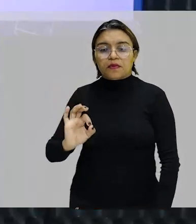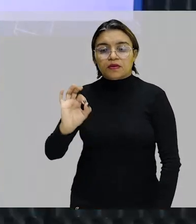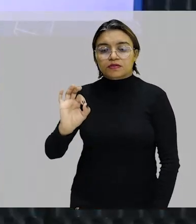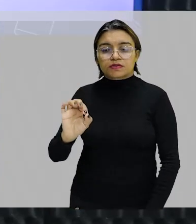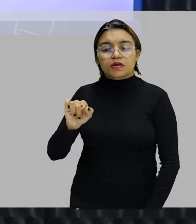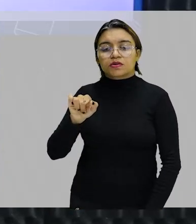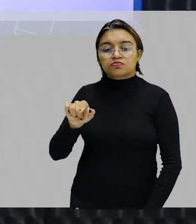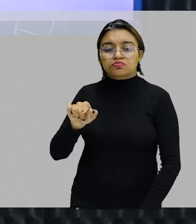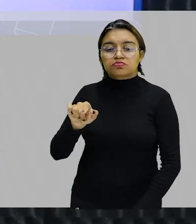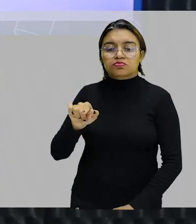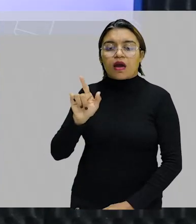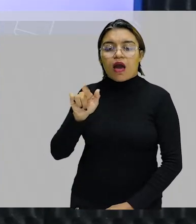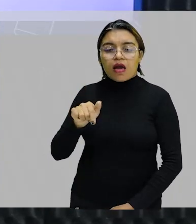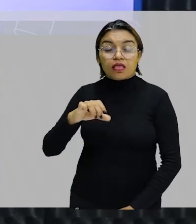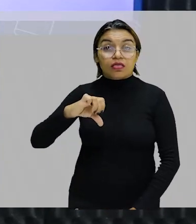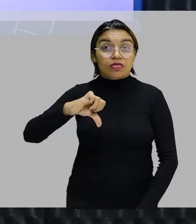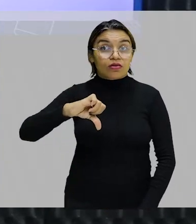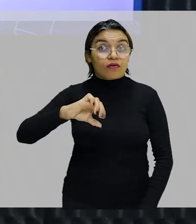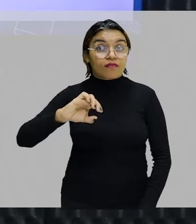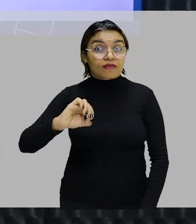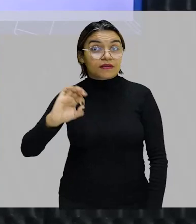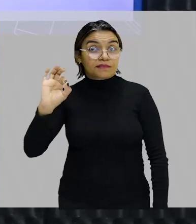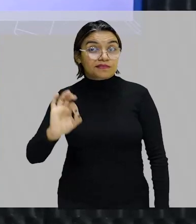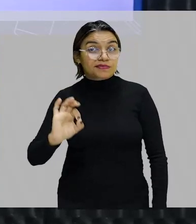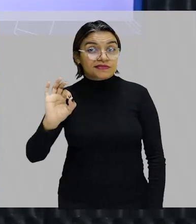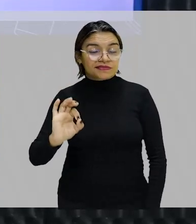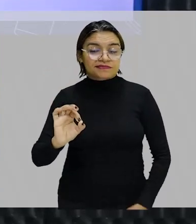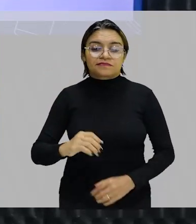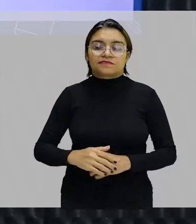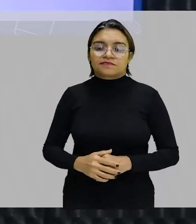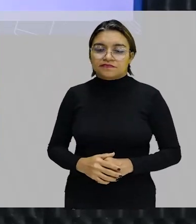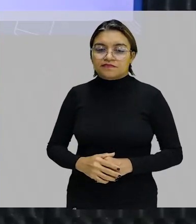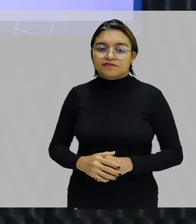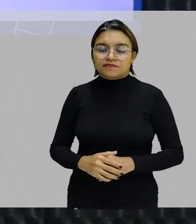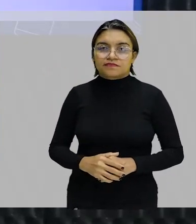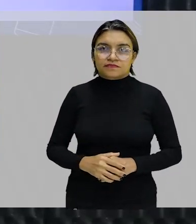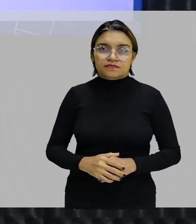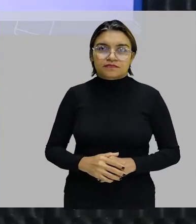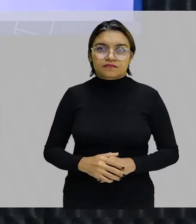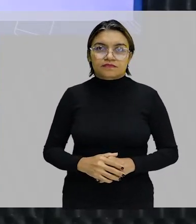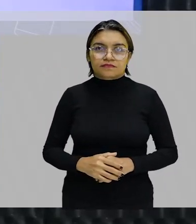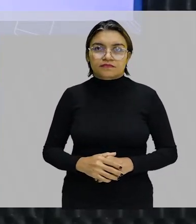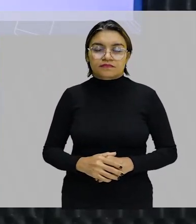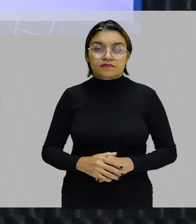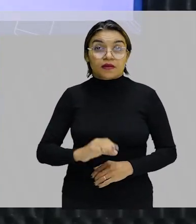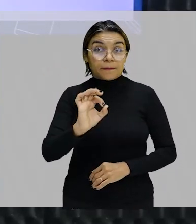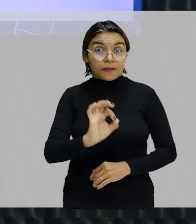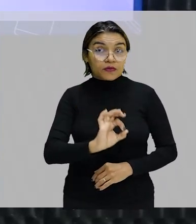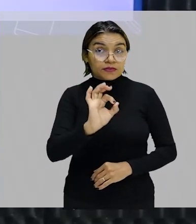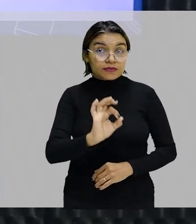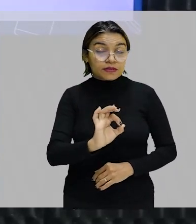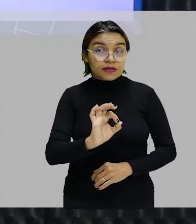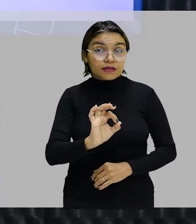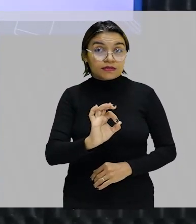nesse caso vai dar 90%. Então, eu posso dizer que a porcentagem da pureza vai ser o número